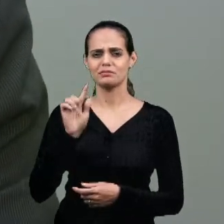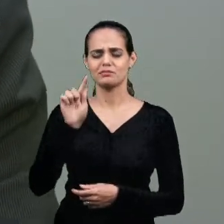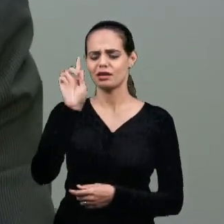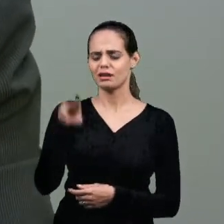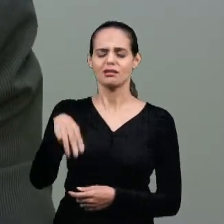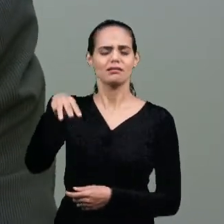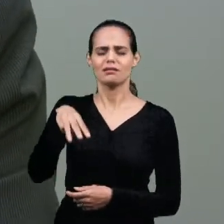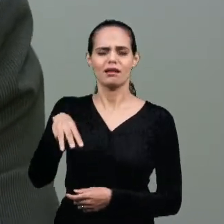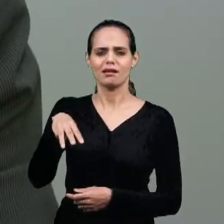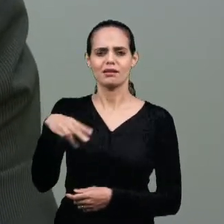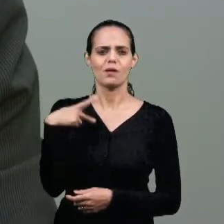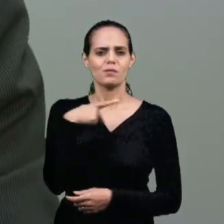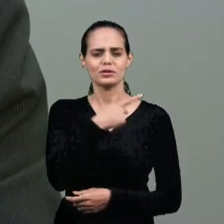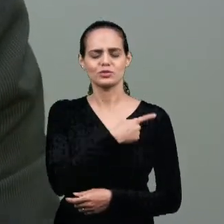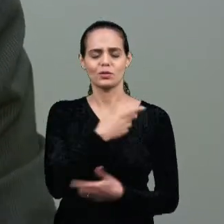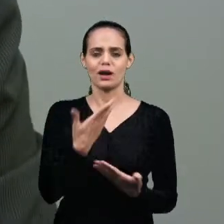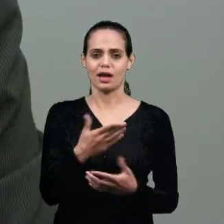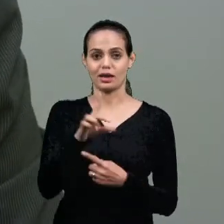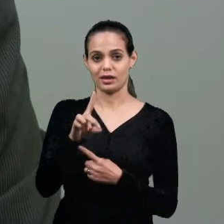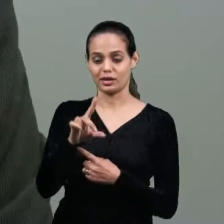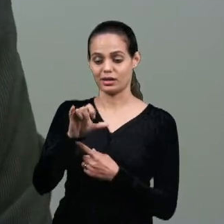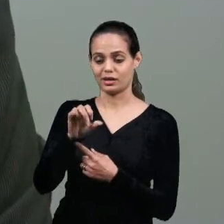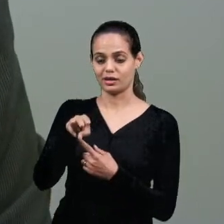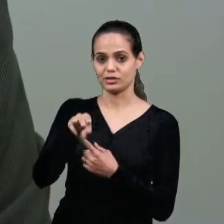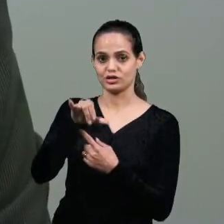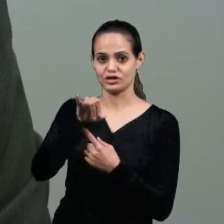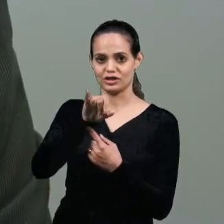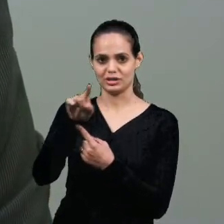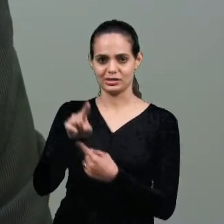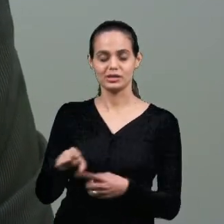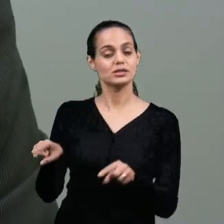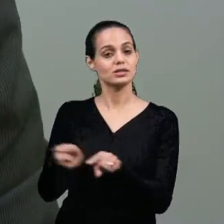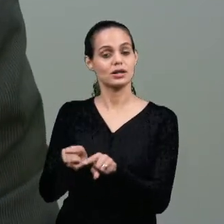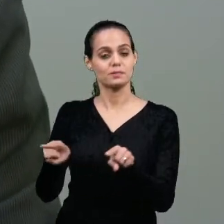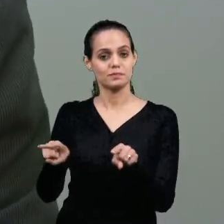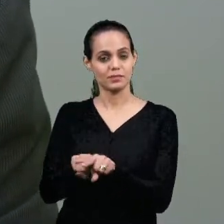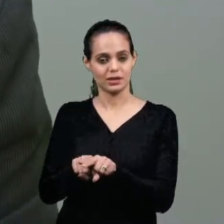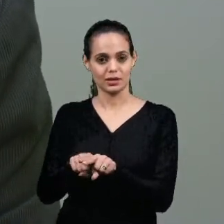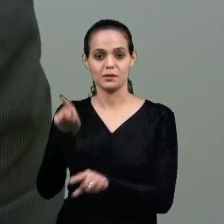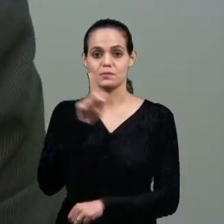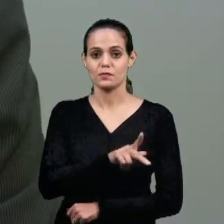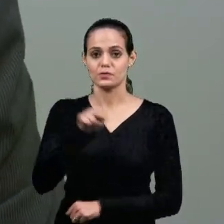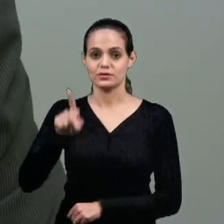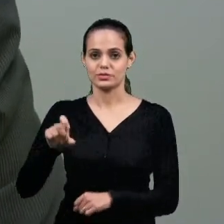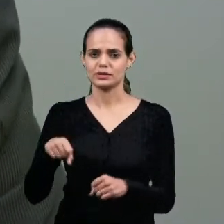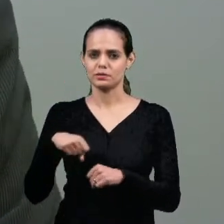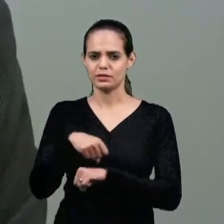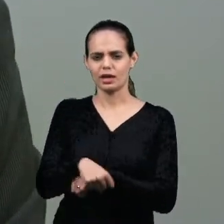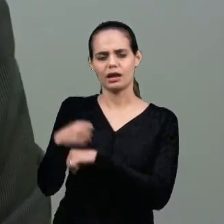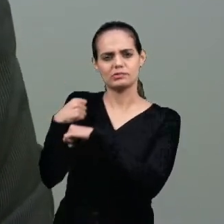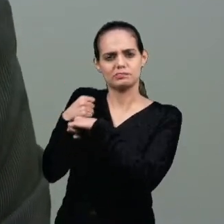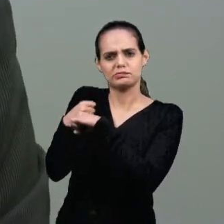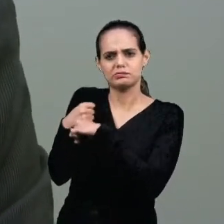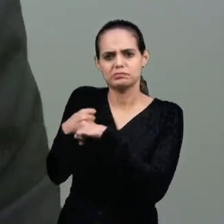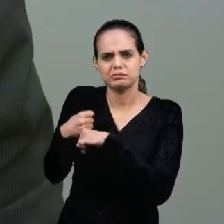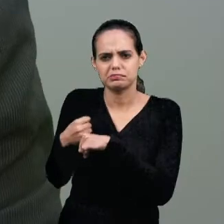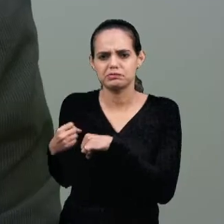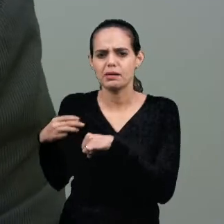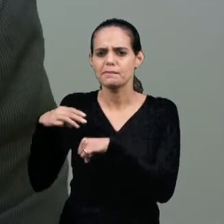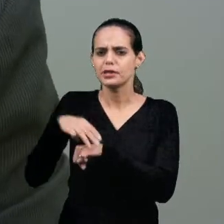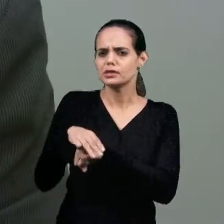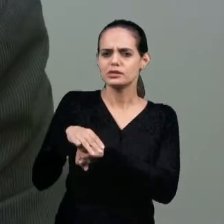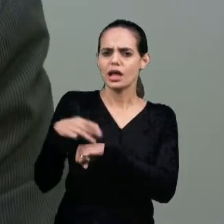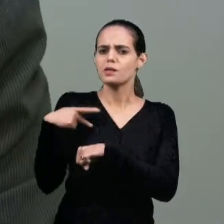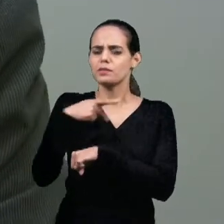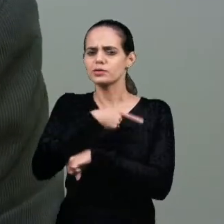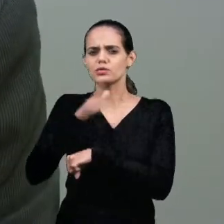Diniz, ele é um professor também de seminário. O pastor Diniz, ele tem quanto tempo de ministério? Nós vamos falar um